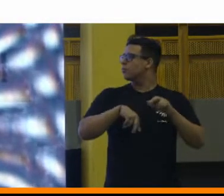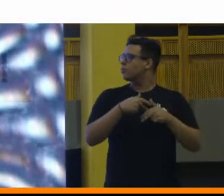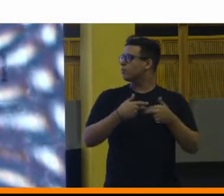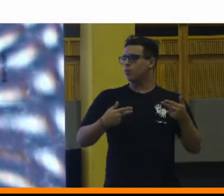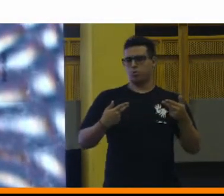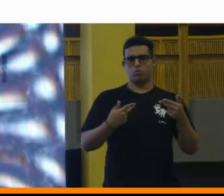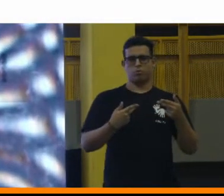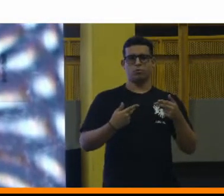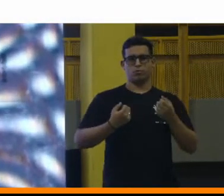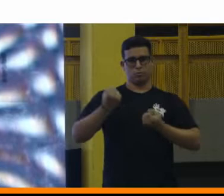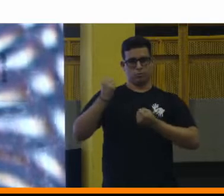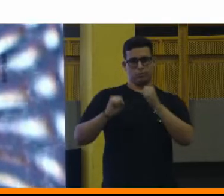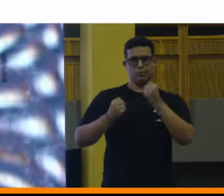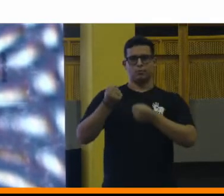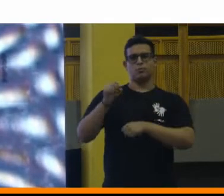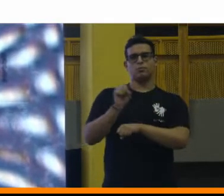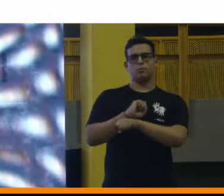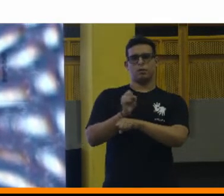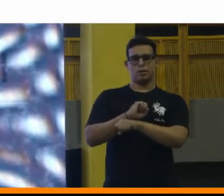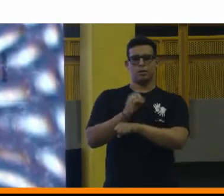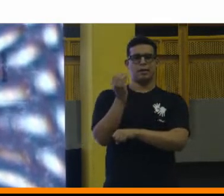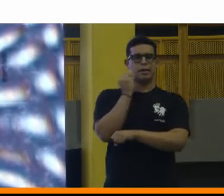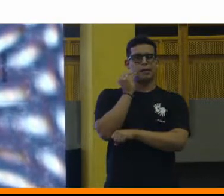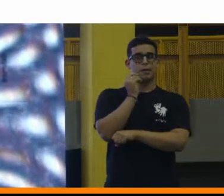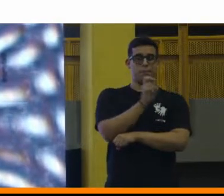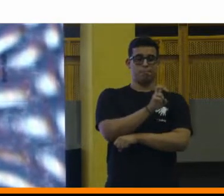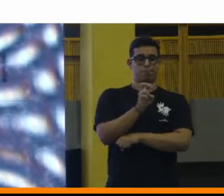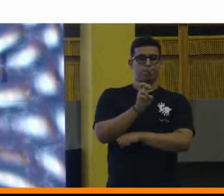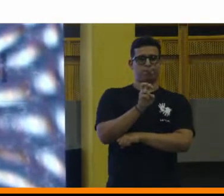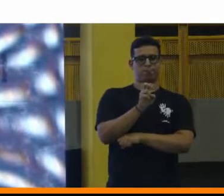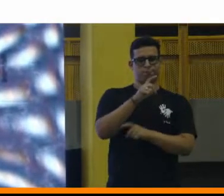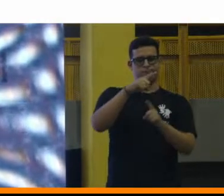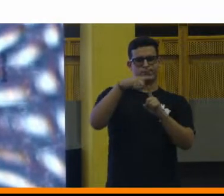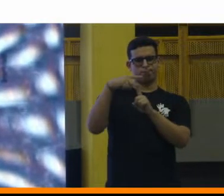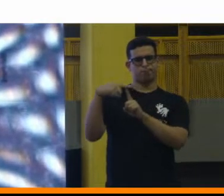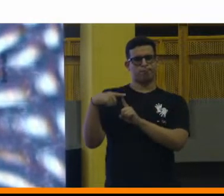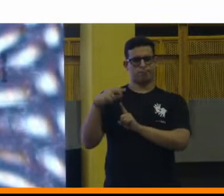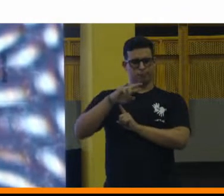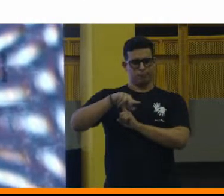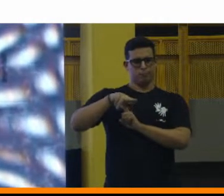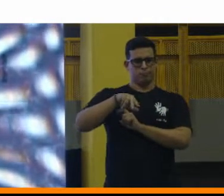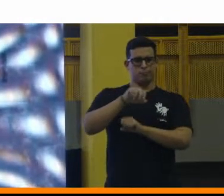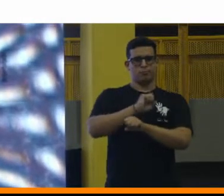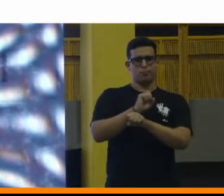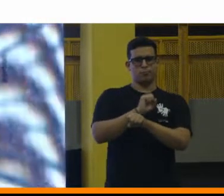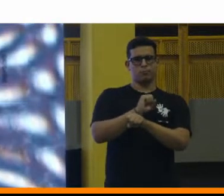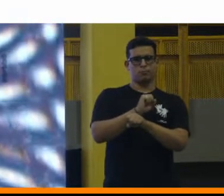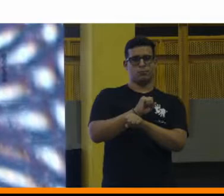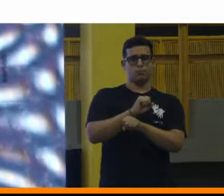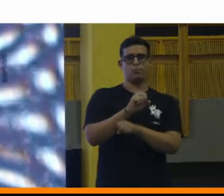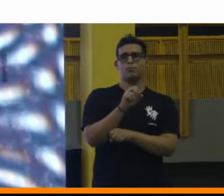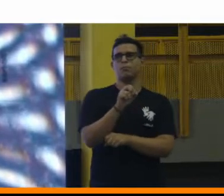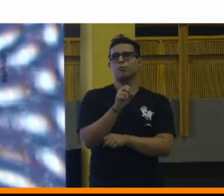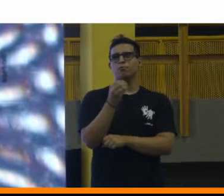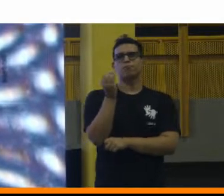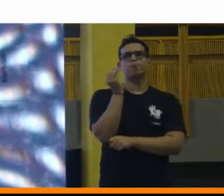de automóveis realizou testes em 5 modelos diferentes de cinto. Os testes